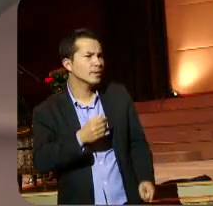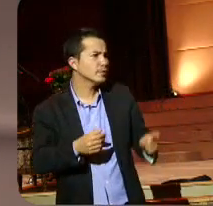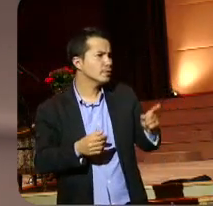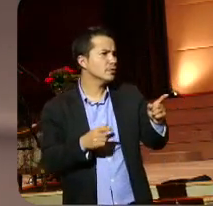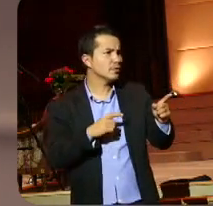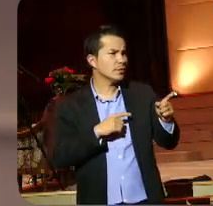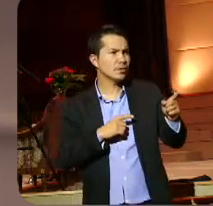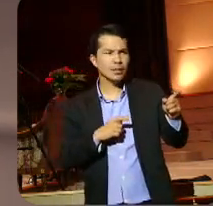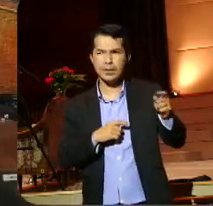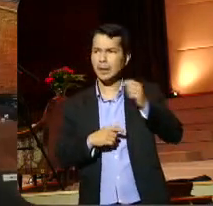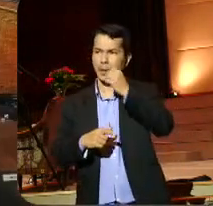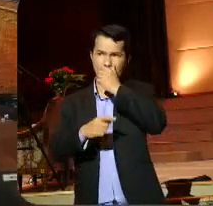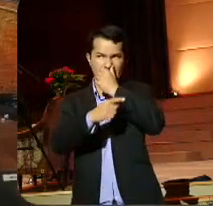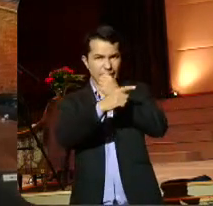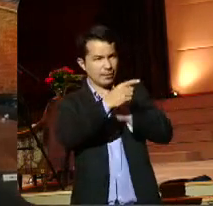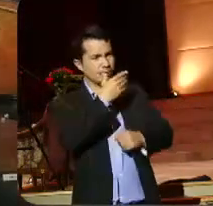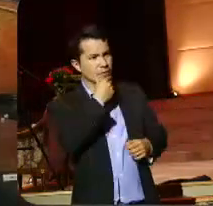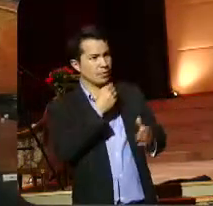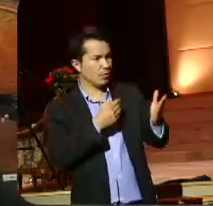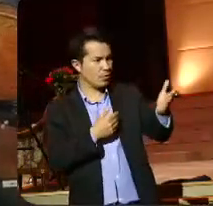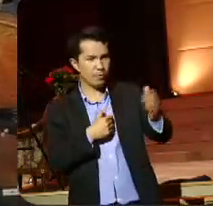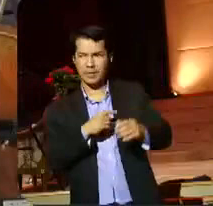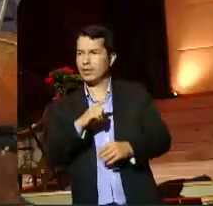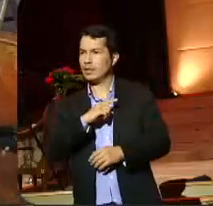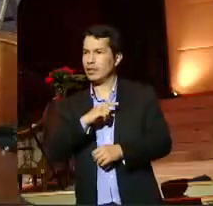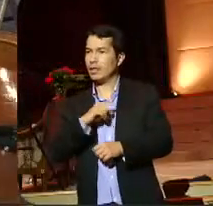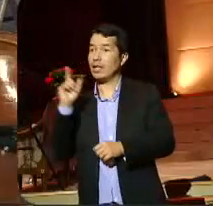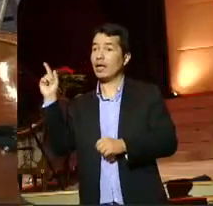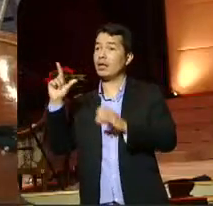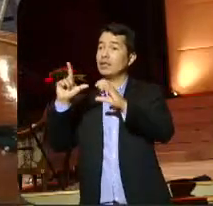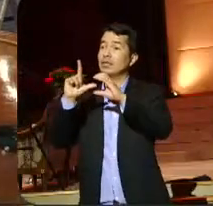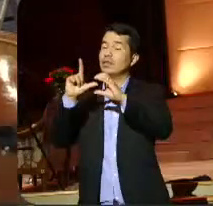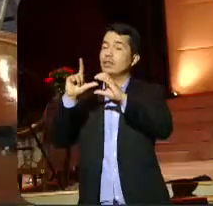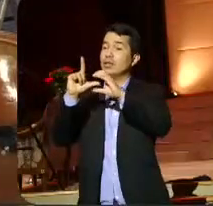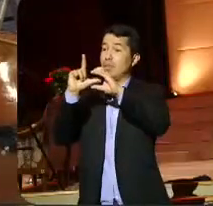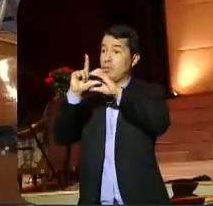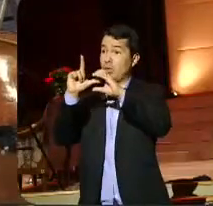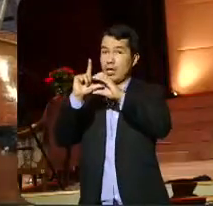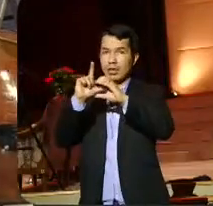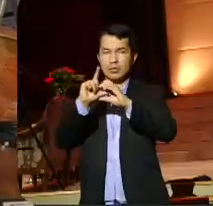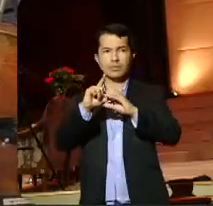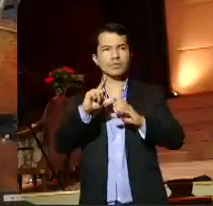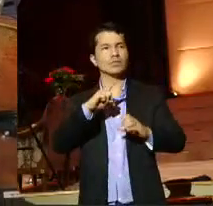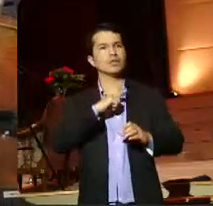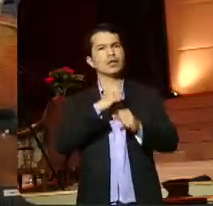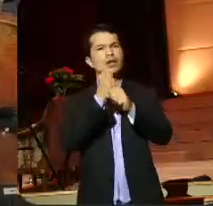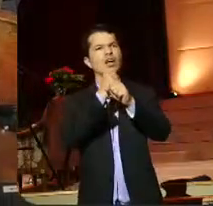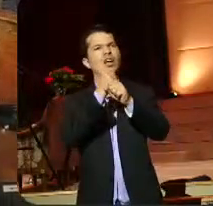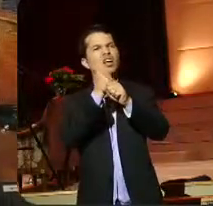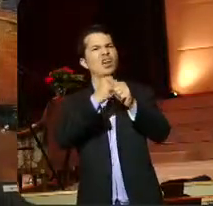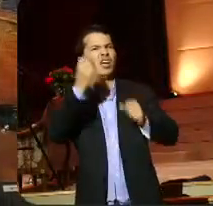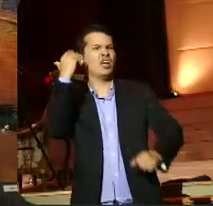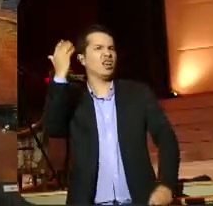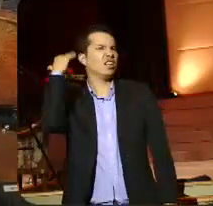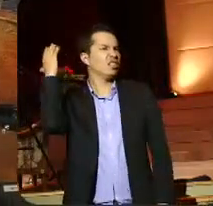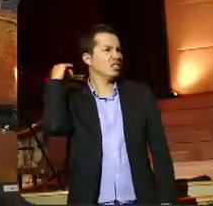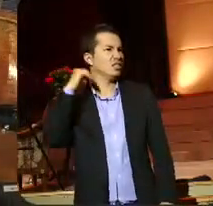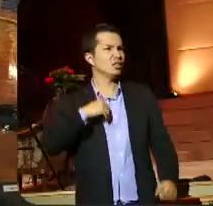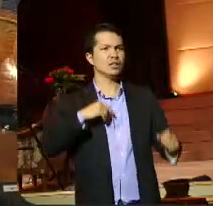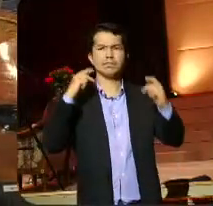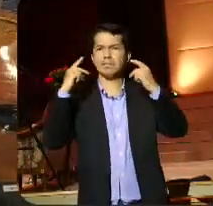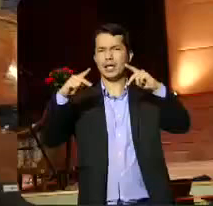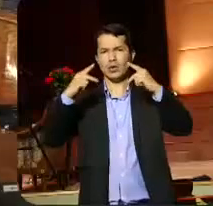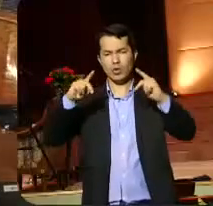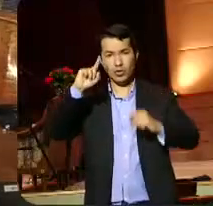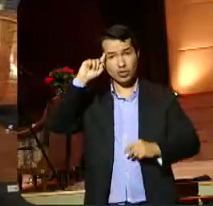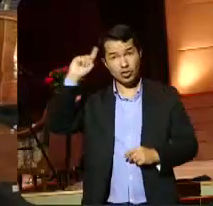não é isso? Dá um aceno aí. Ele falou exatamente isso: olha, alguns anos atrás o senhor pregou lá na minha igreja em Campo Largo, e naquele